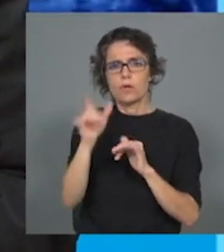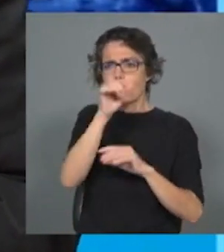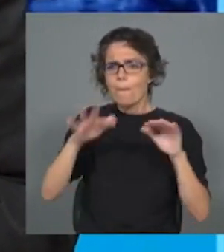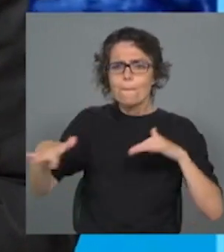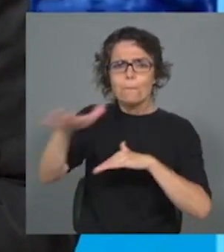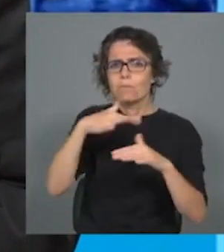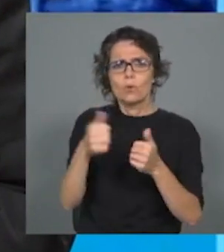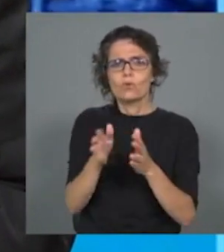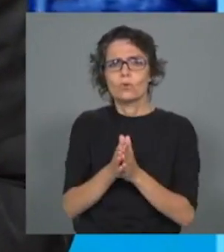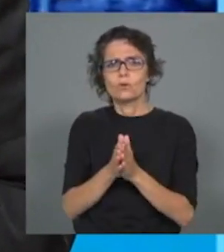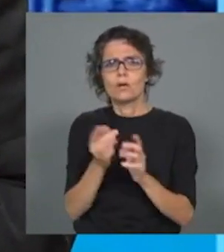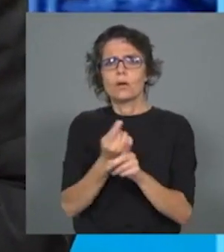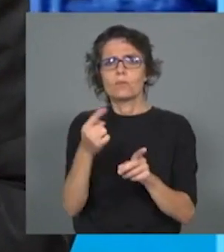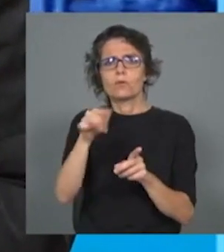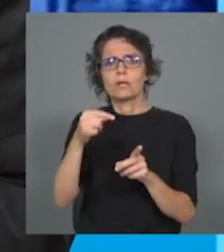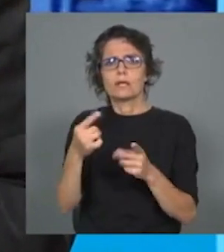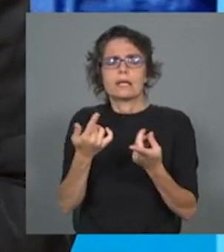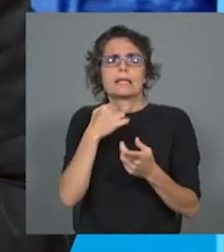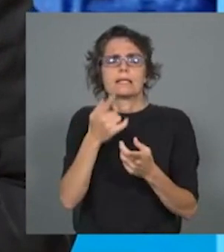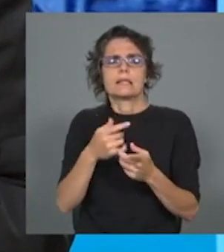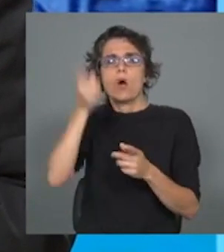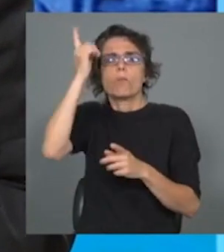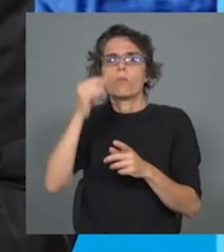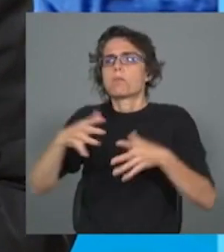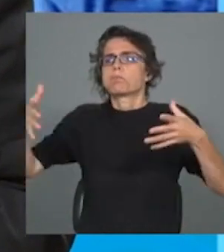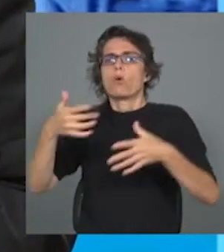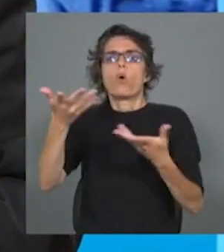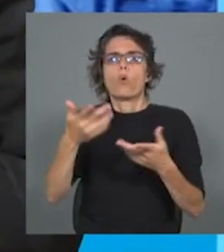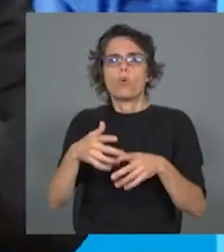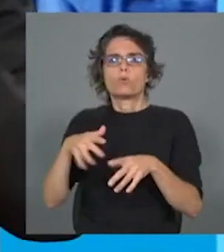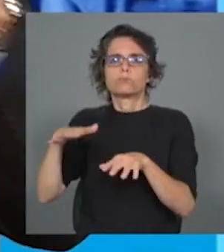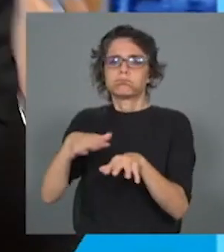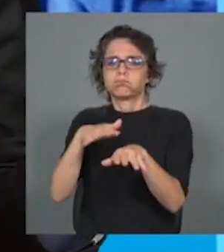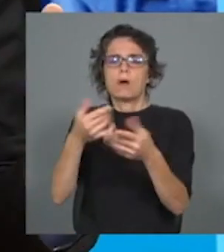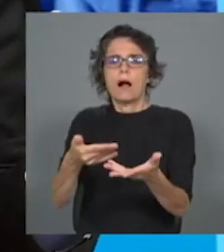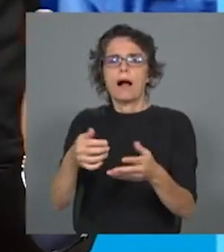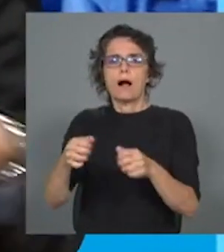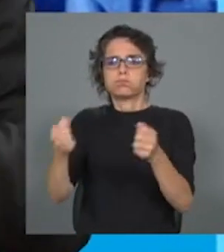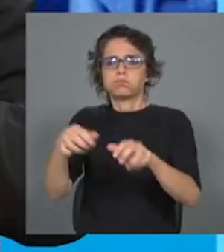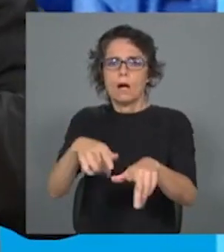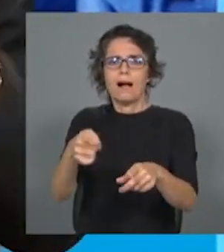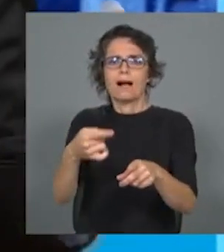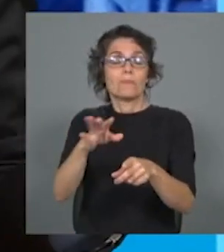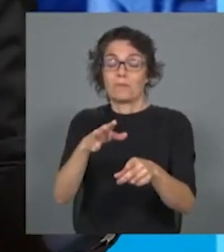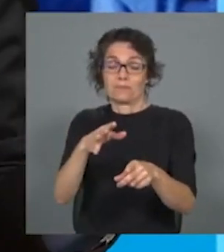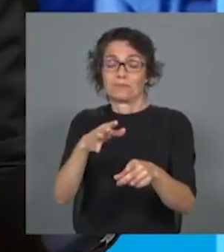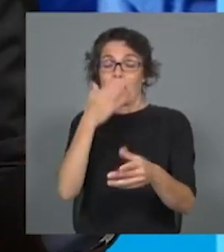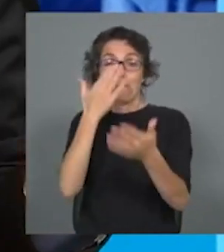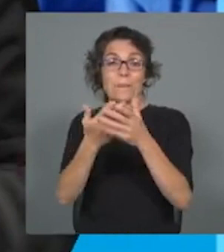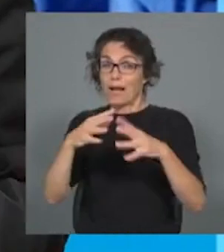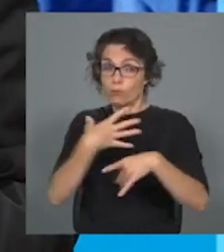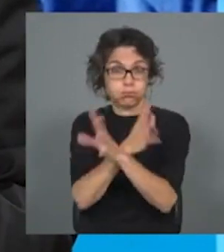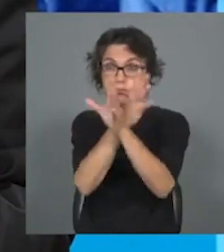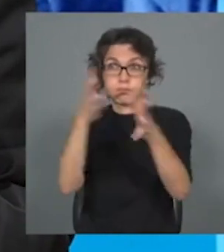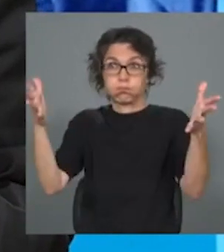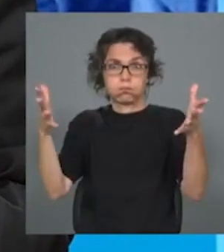não faz a diferença ter muitos meios ou muitos bombeiros, porque os incêndios, quando são de dimensão incontrolável, não há meios que possam